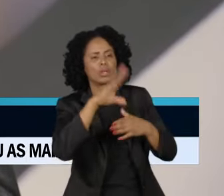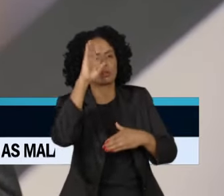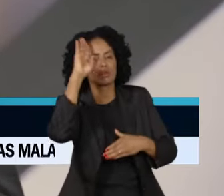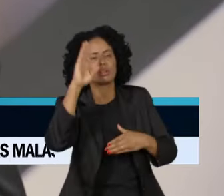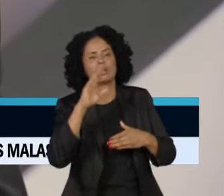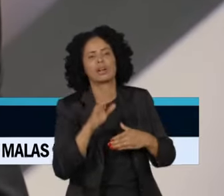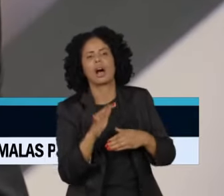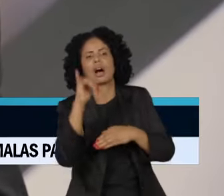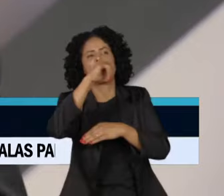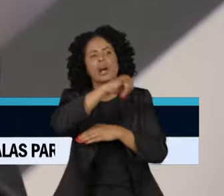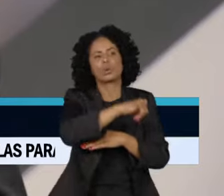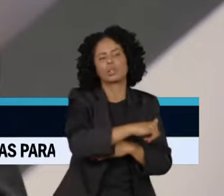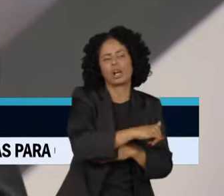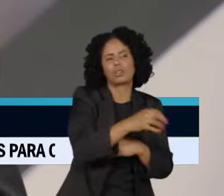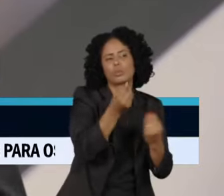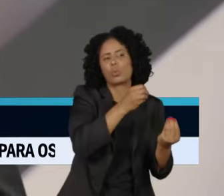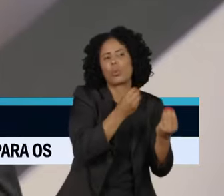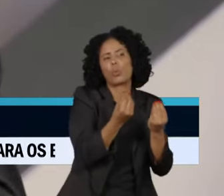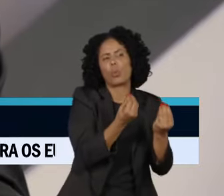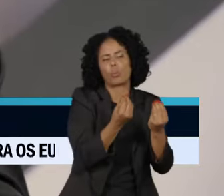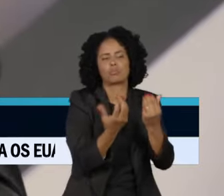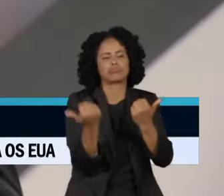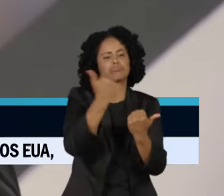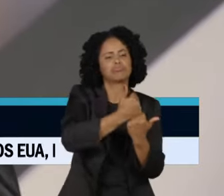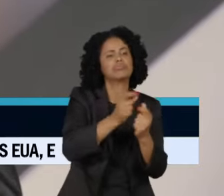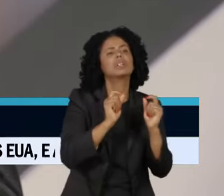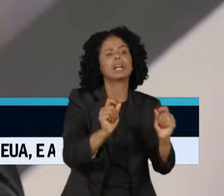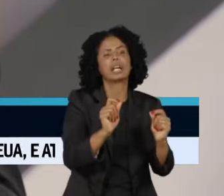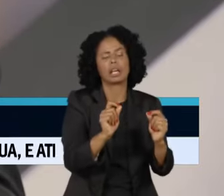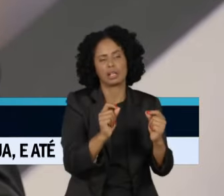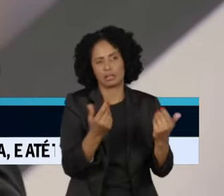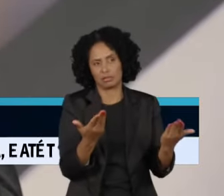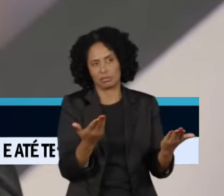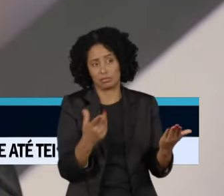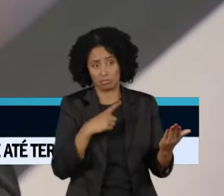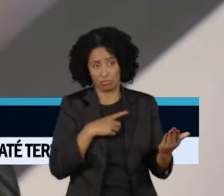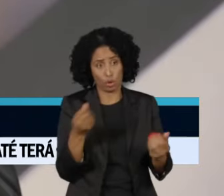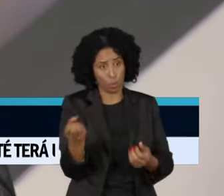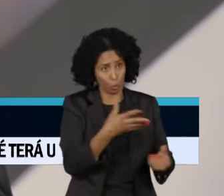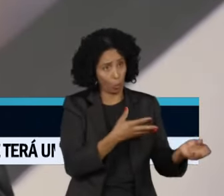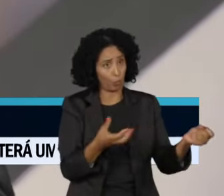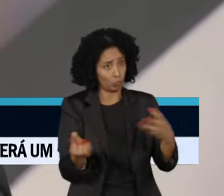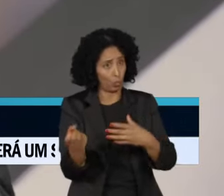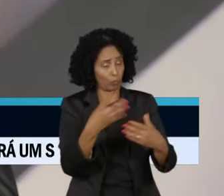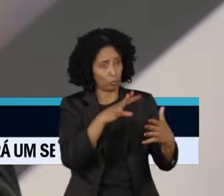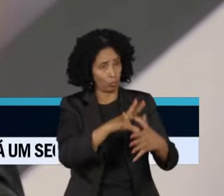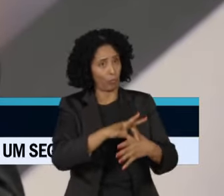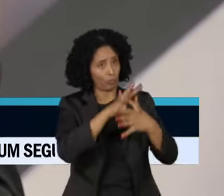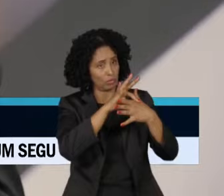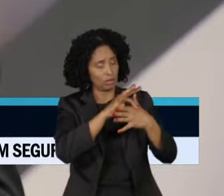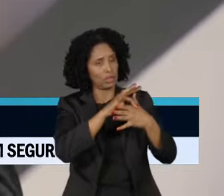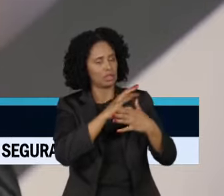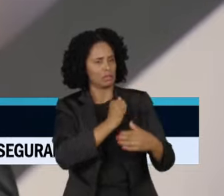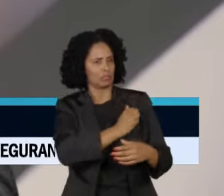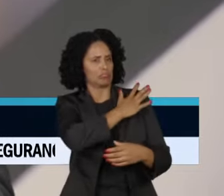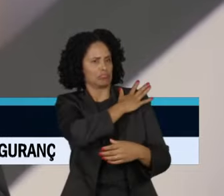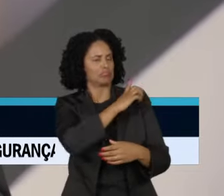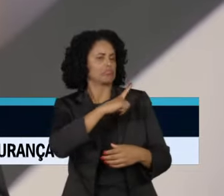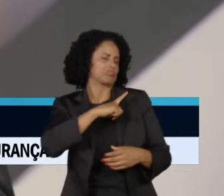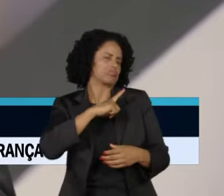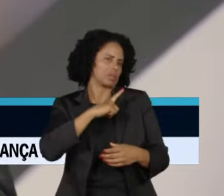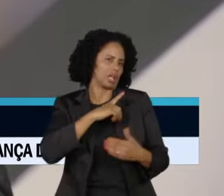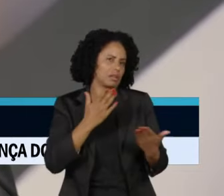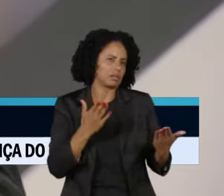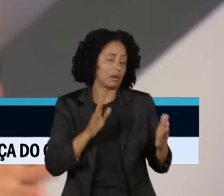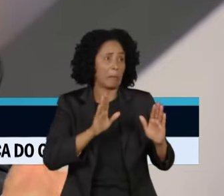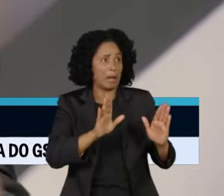a transição depois para o novo comandante? Já há novos comandantes agora em cargos? Não, não há. Há potencial